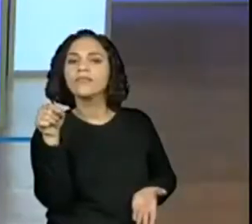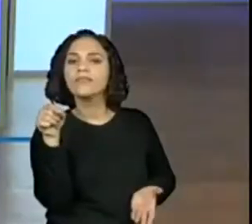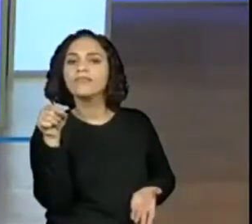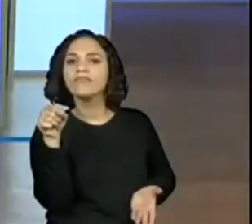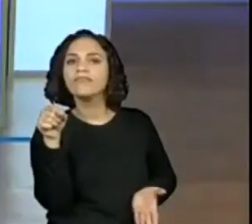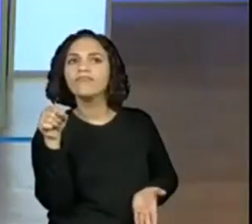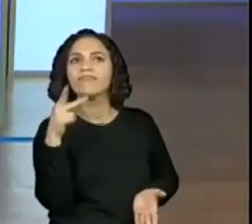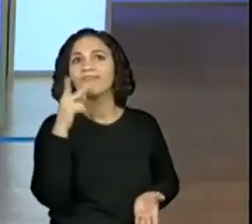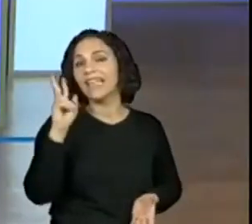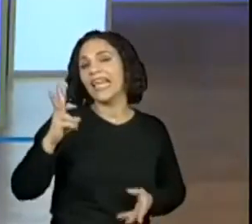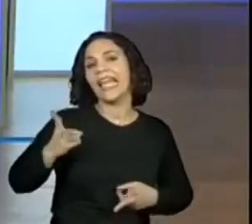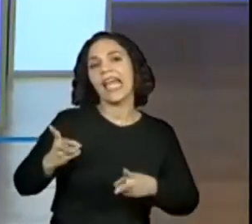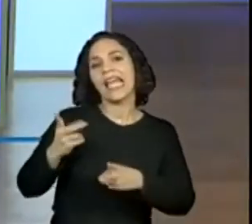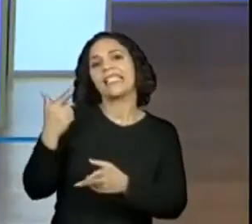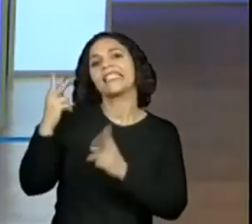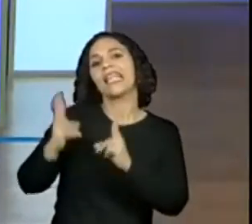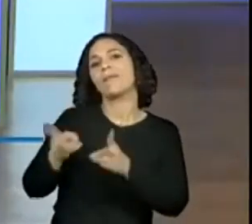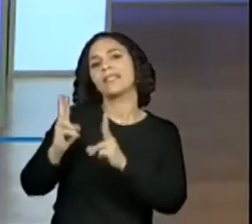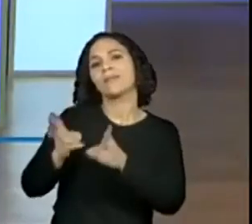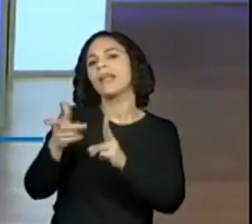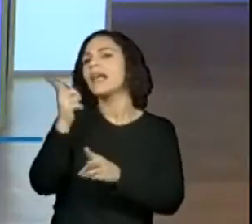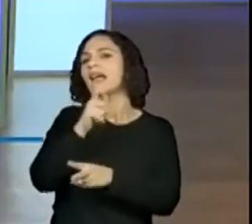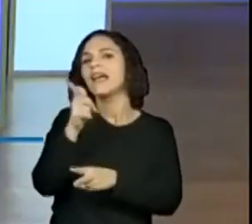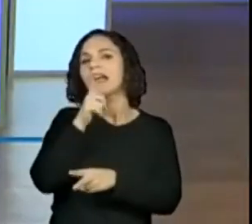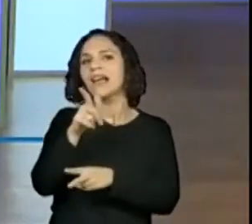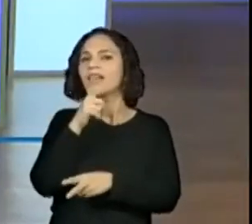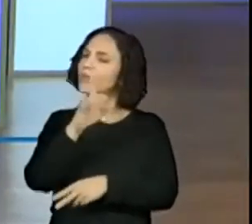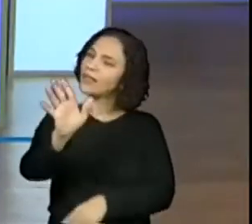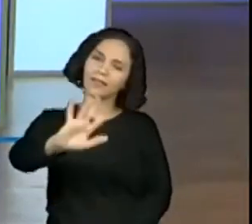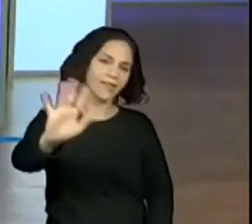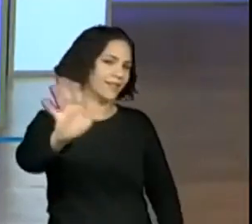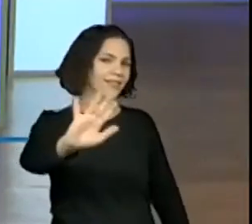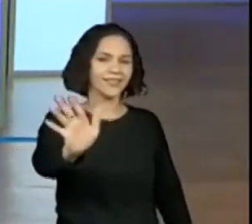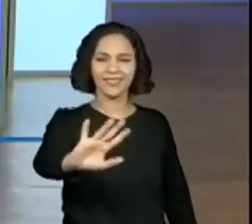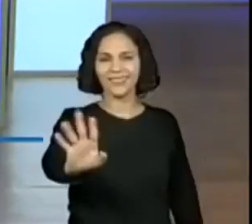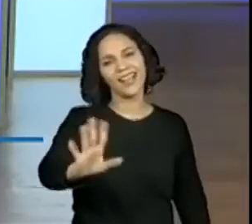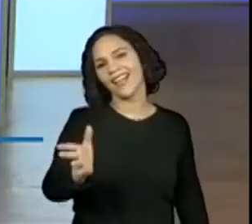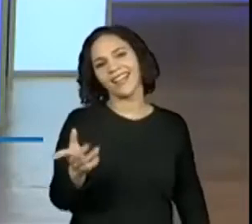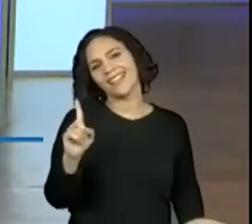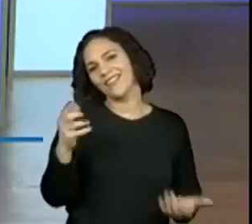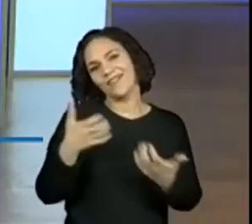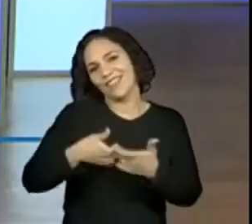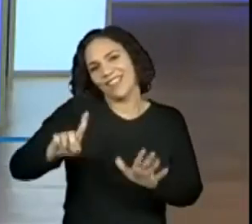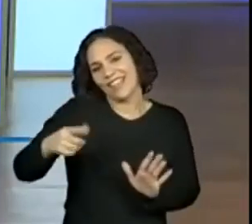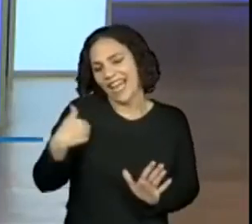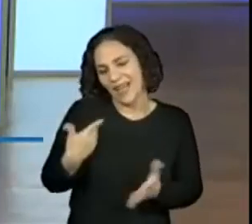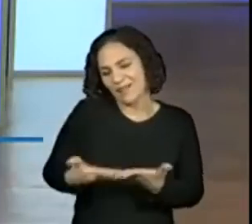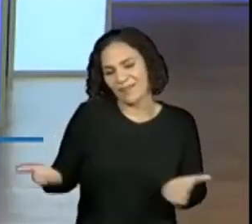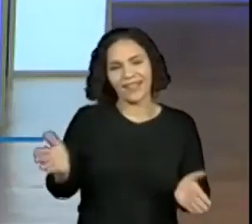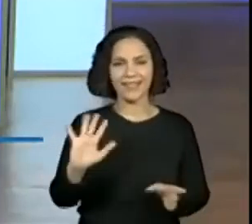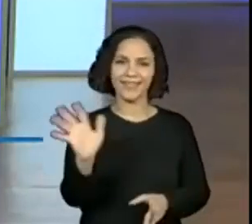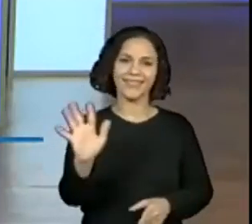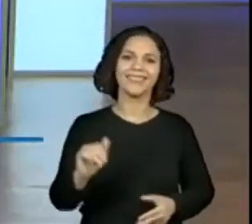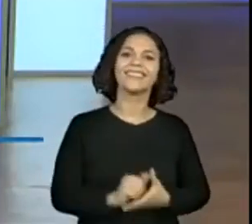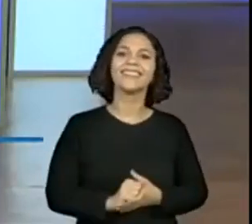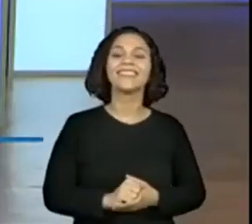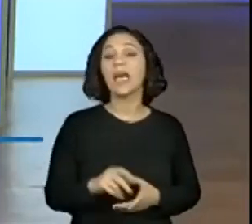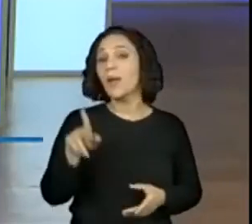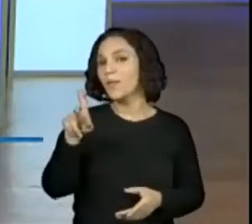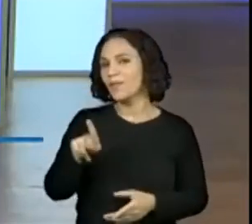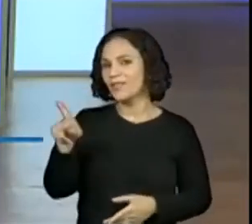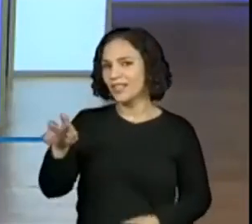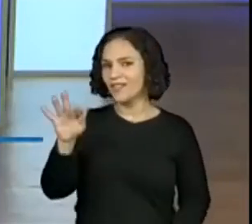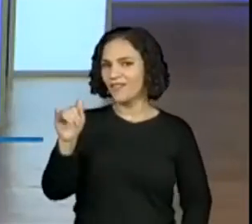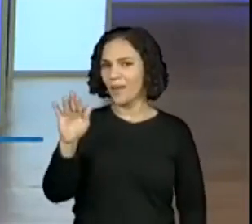entender direito não oi haha começo nunca aí não vai dar certo né olha a professora